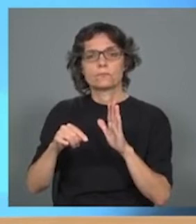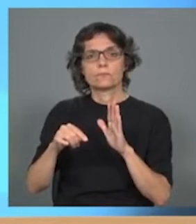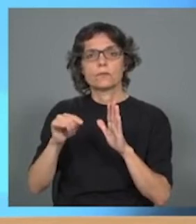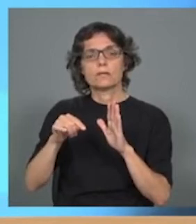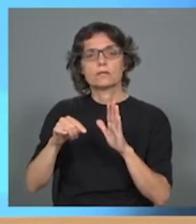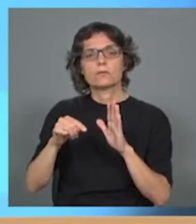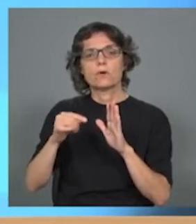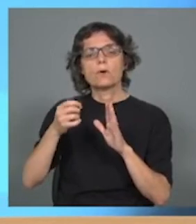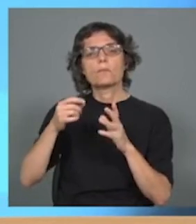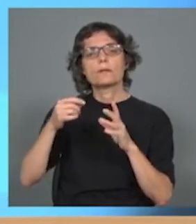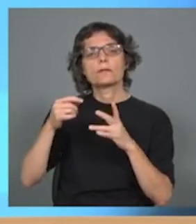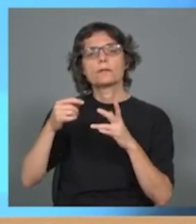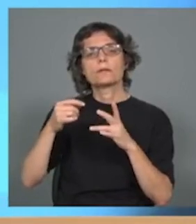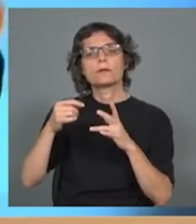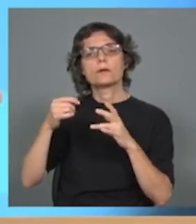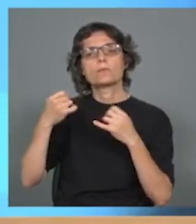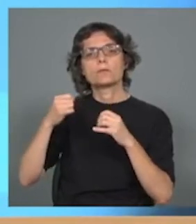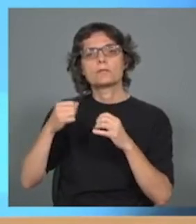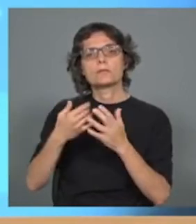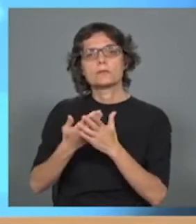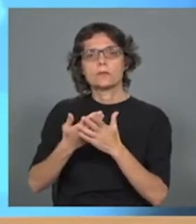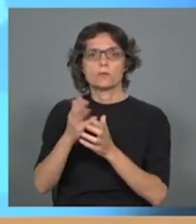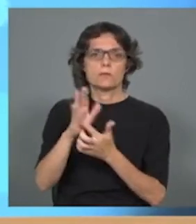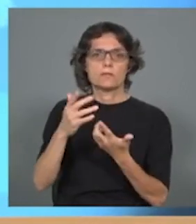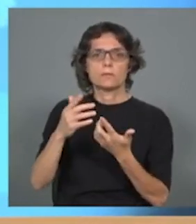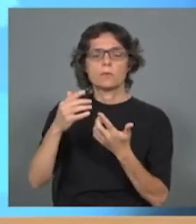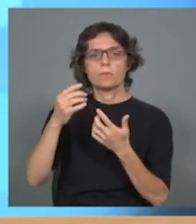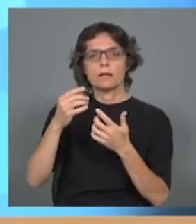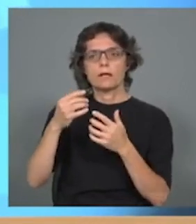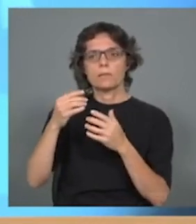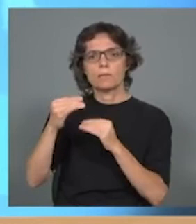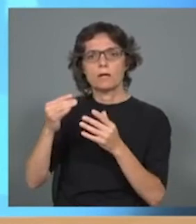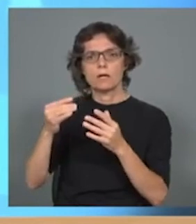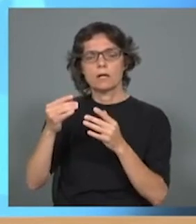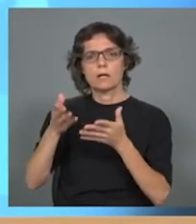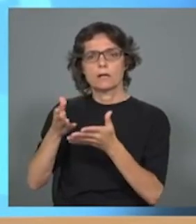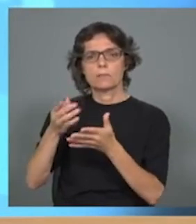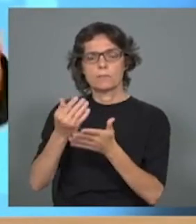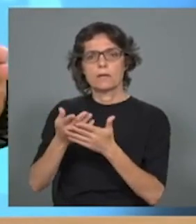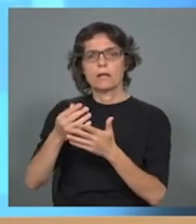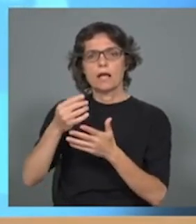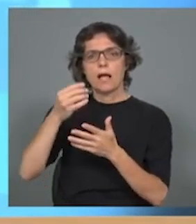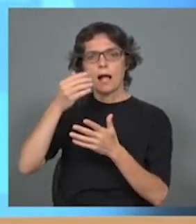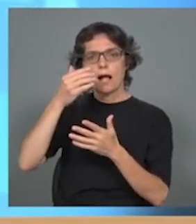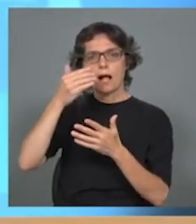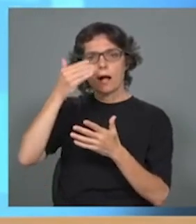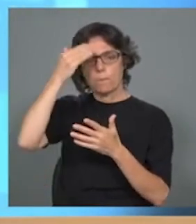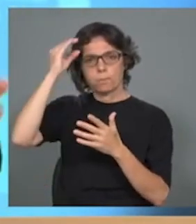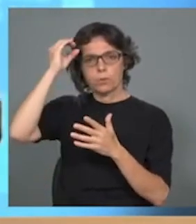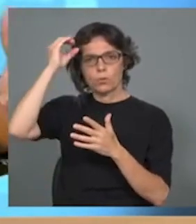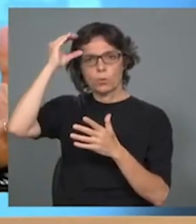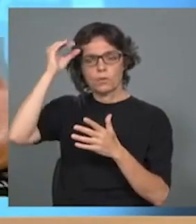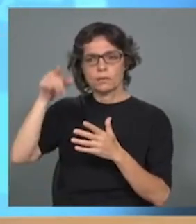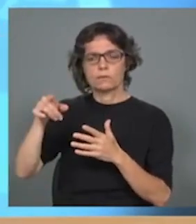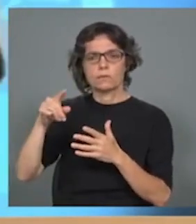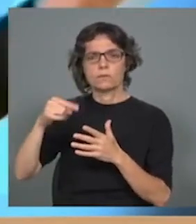dimensão cognitiva. Mas é um exemplo. É um exemplo que nós gostaríamos de perseguir e, nesse caso, tentar